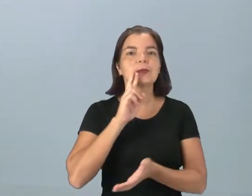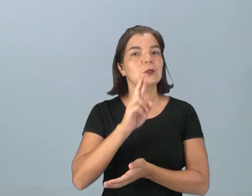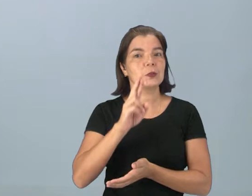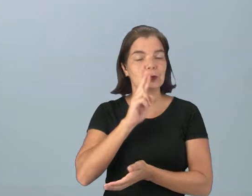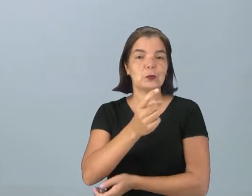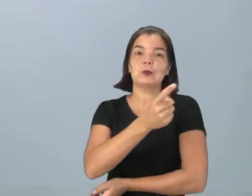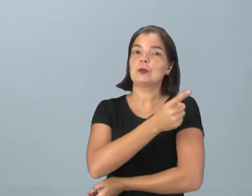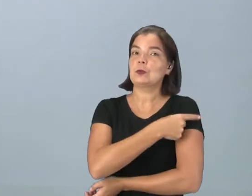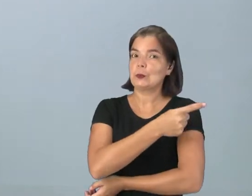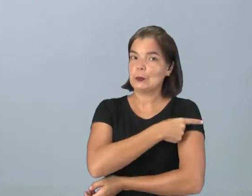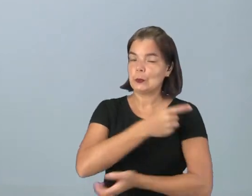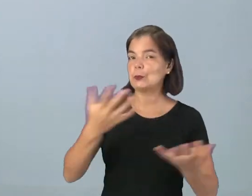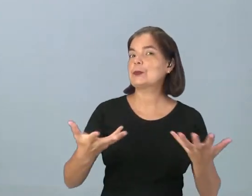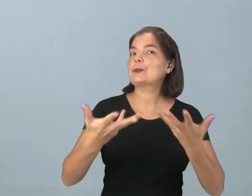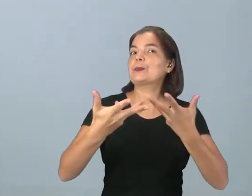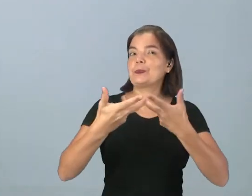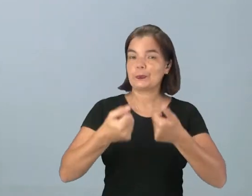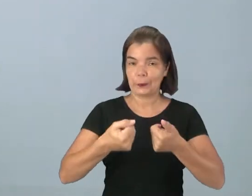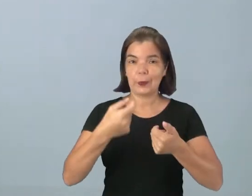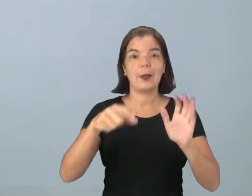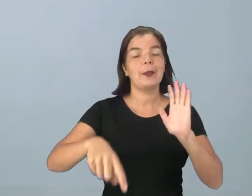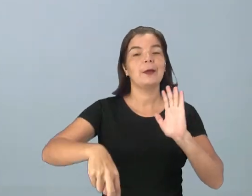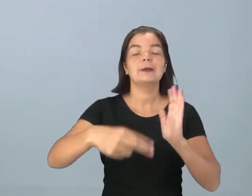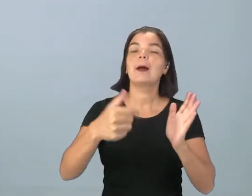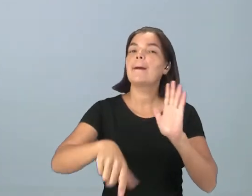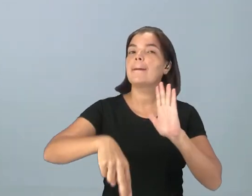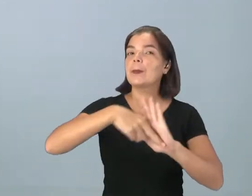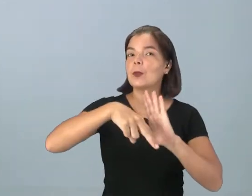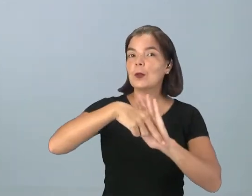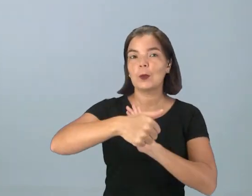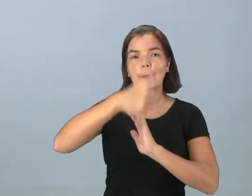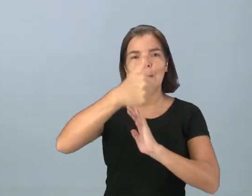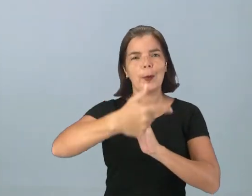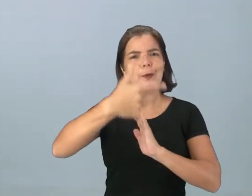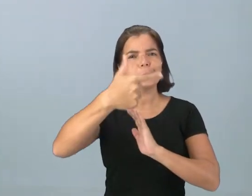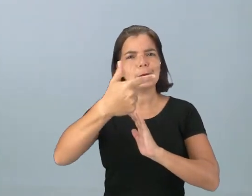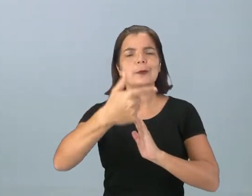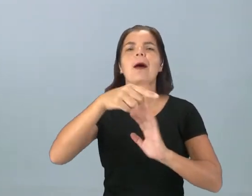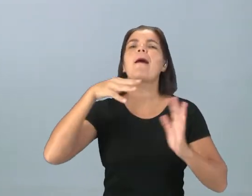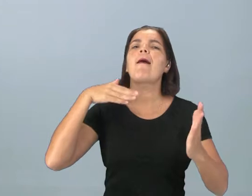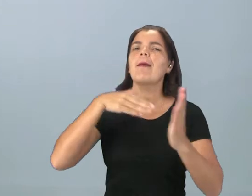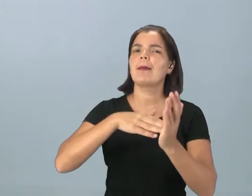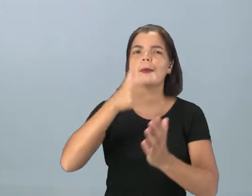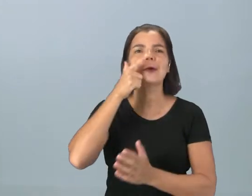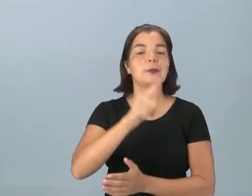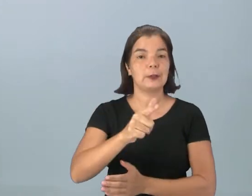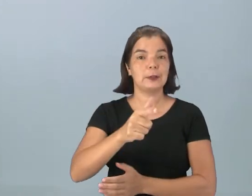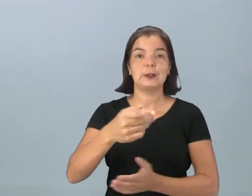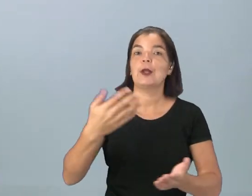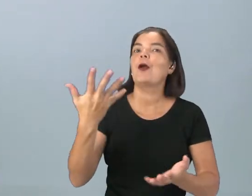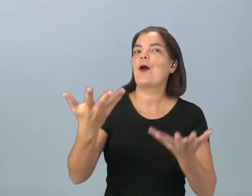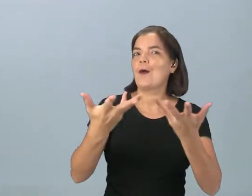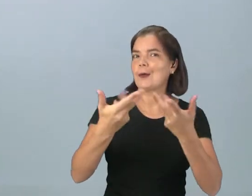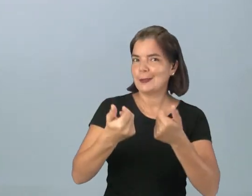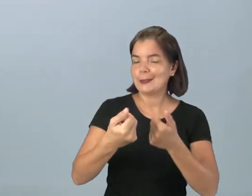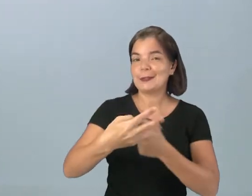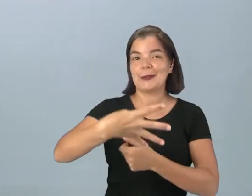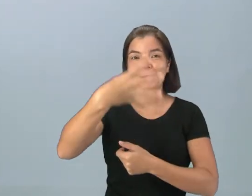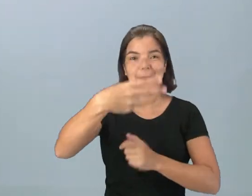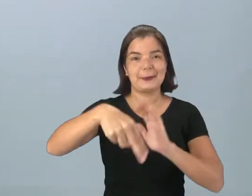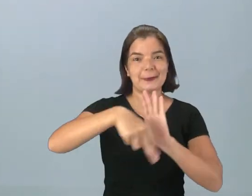depois habilidades do segundo bimestre e assim por diante até alcançar as habilidades aí do quarto bimestre. Então, a aula de hoje